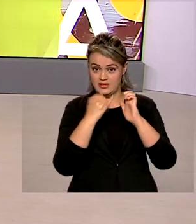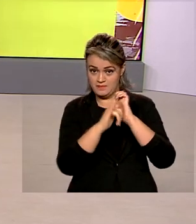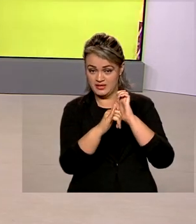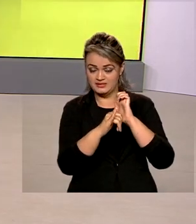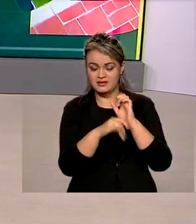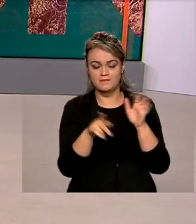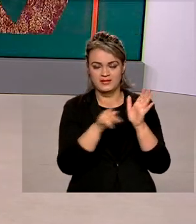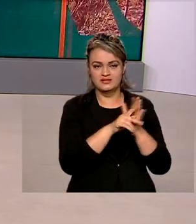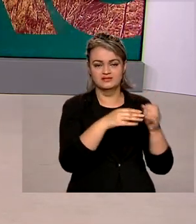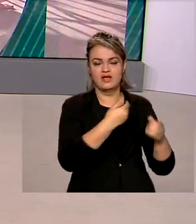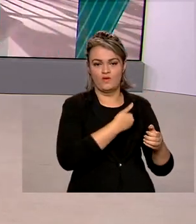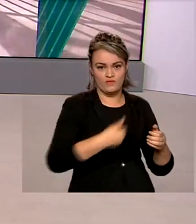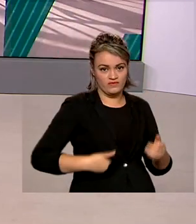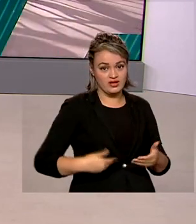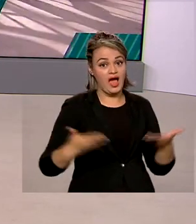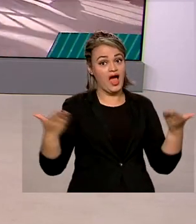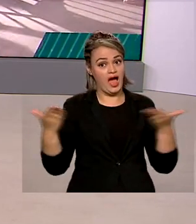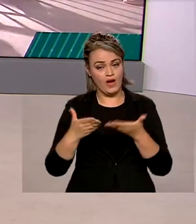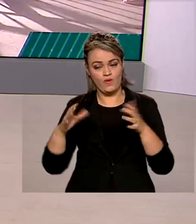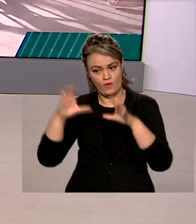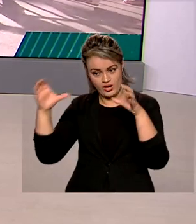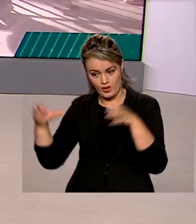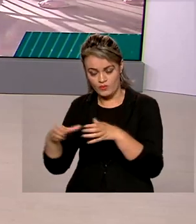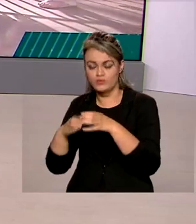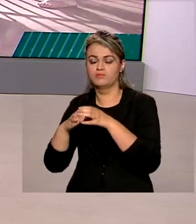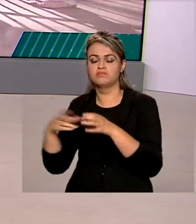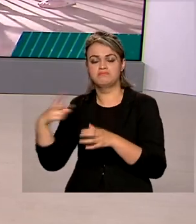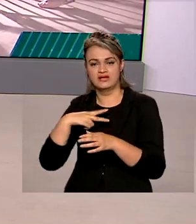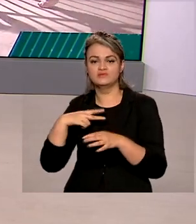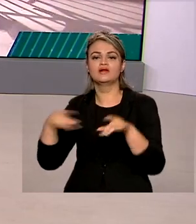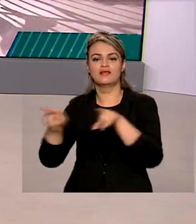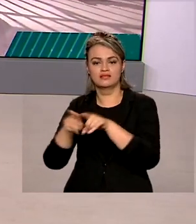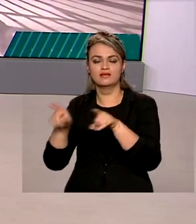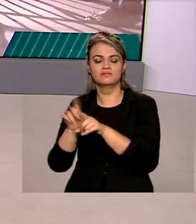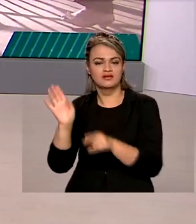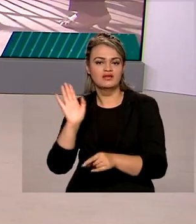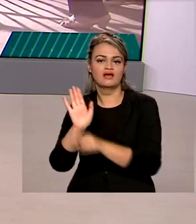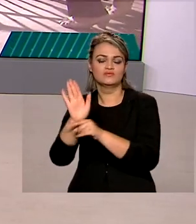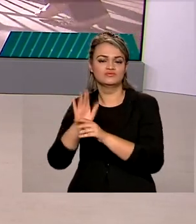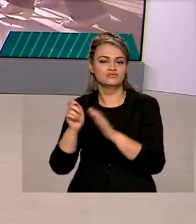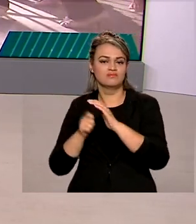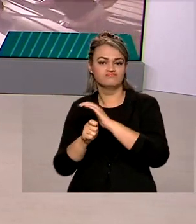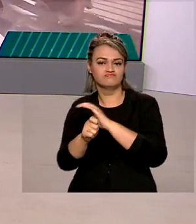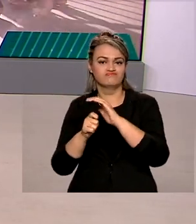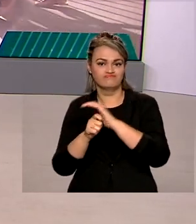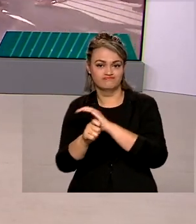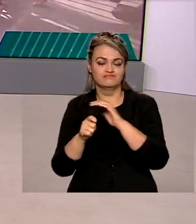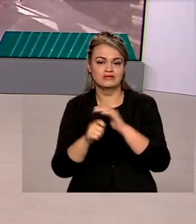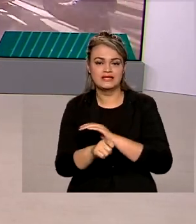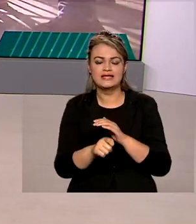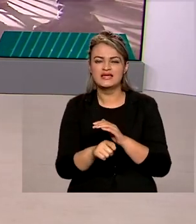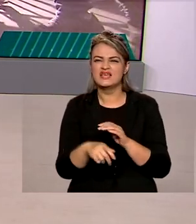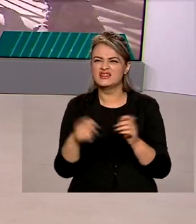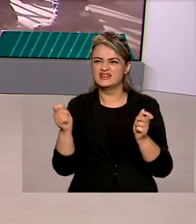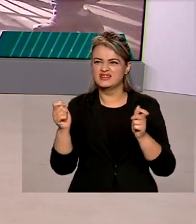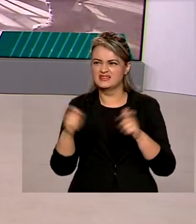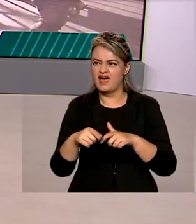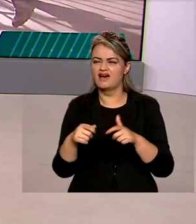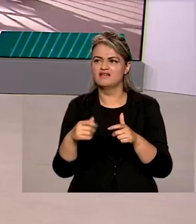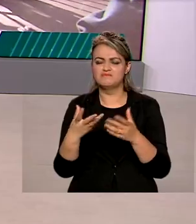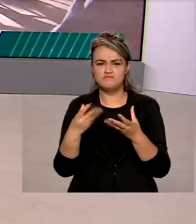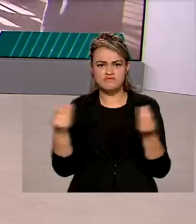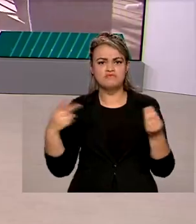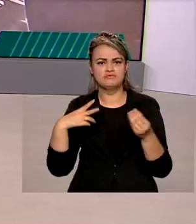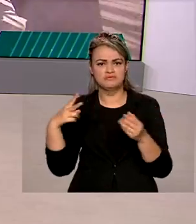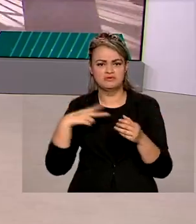nas mãos do governo. Com isso, a União deixa de ser o principal acionista da Eletrobras. A previsão é de mais investimentos